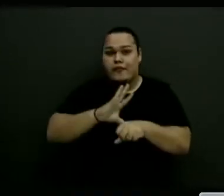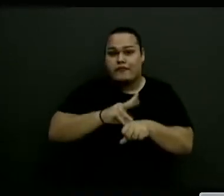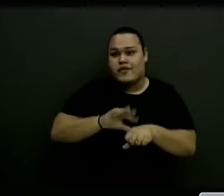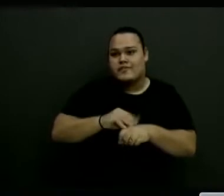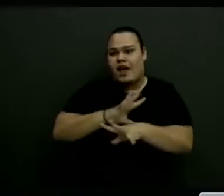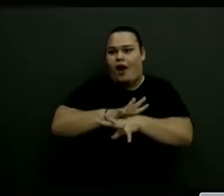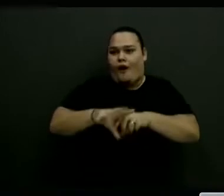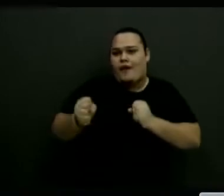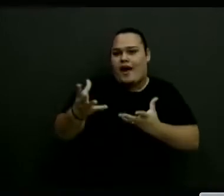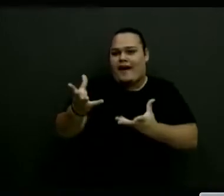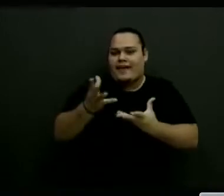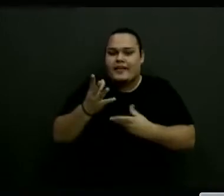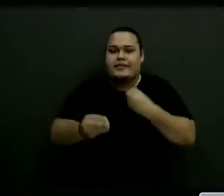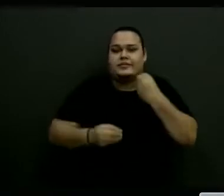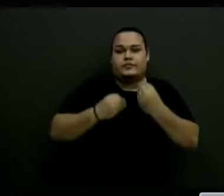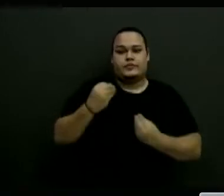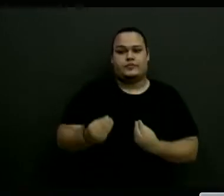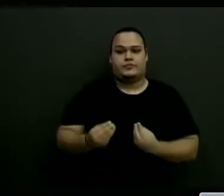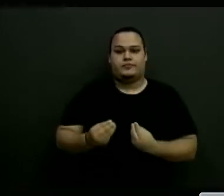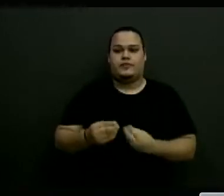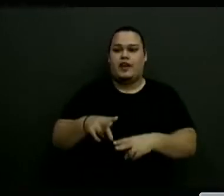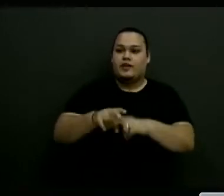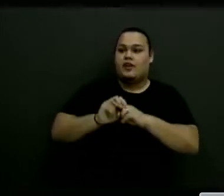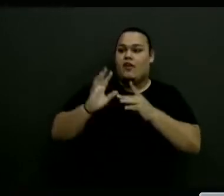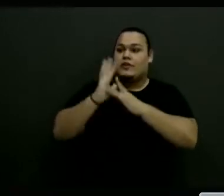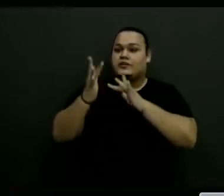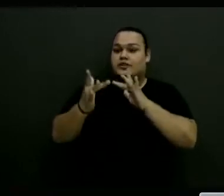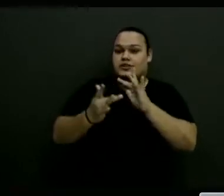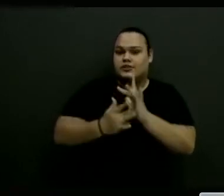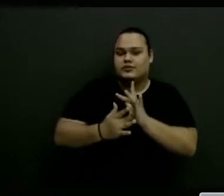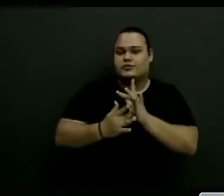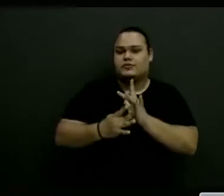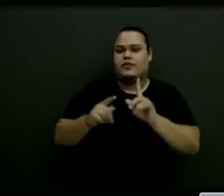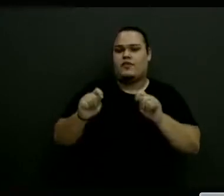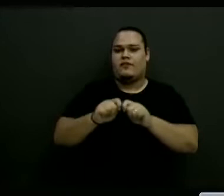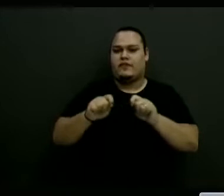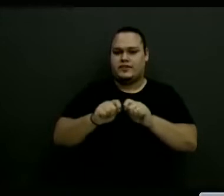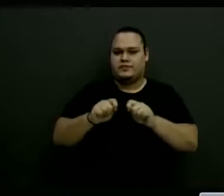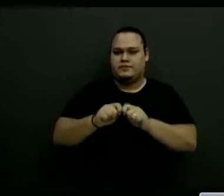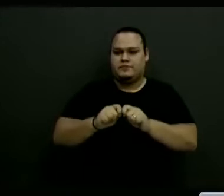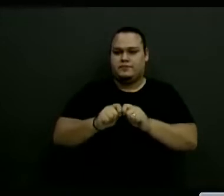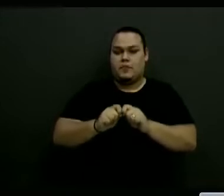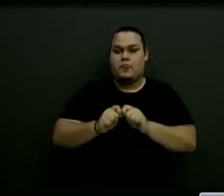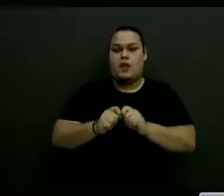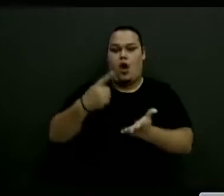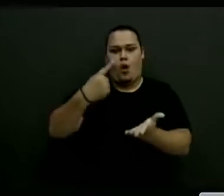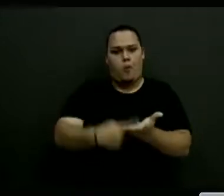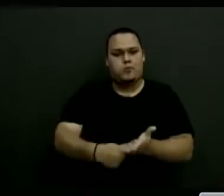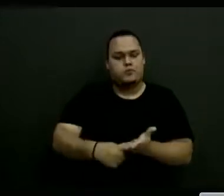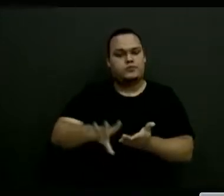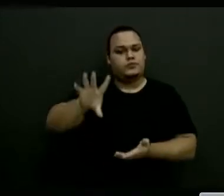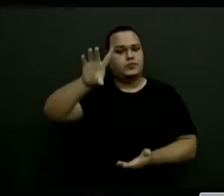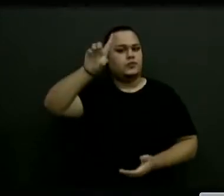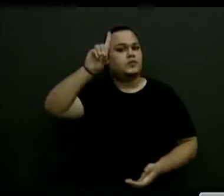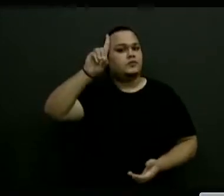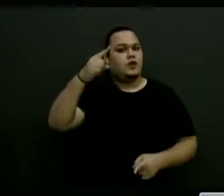Jesus estava sendo assediado pela expectativa e pela necessidade